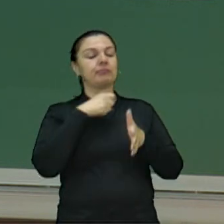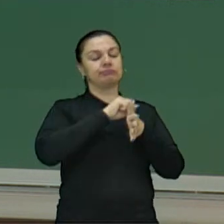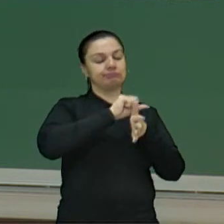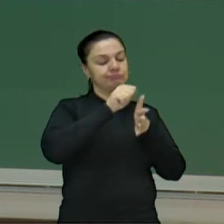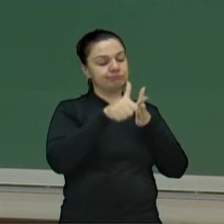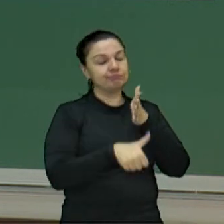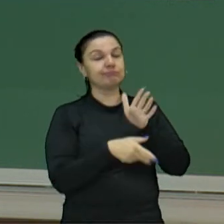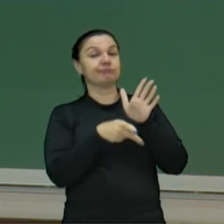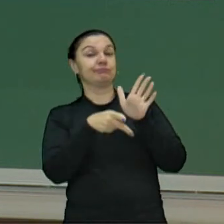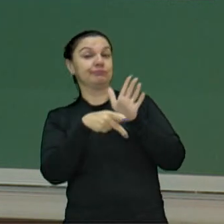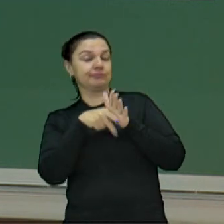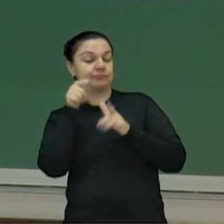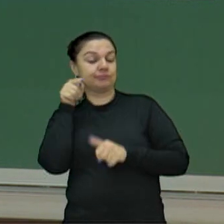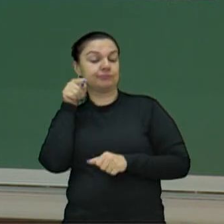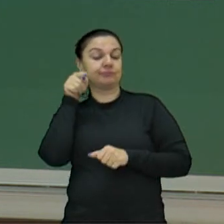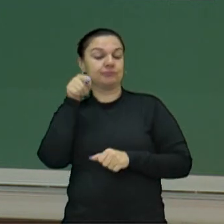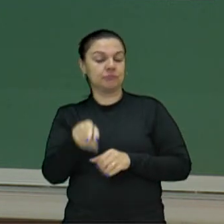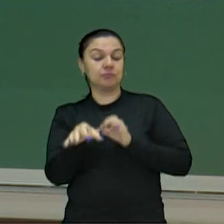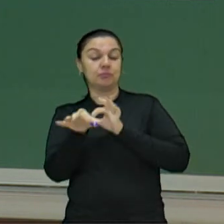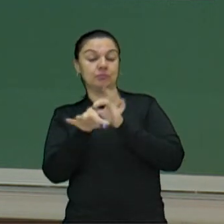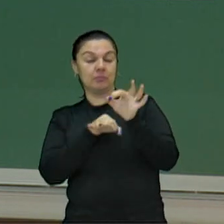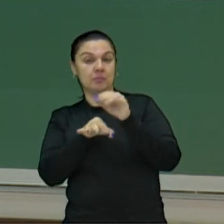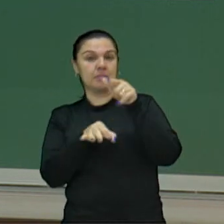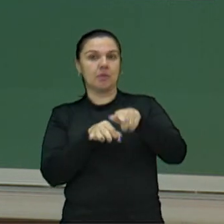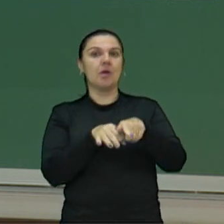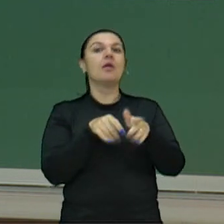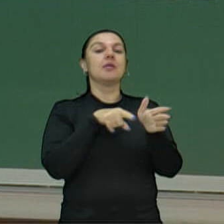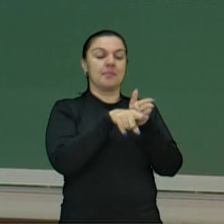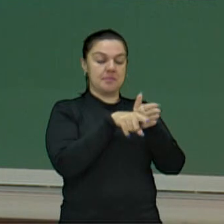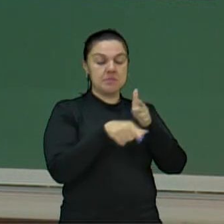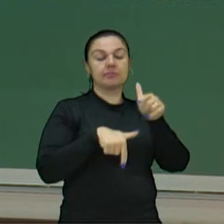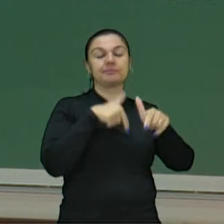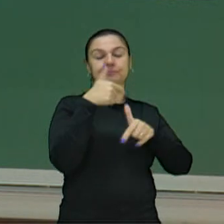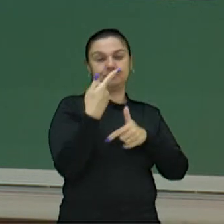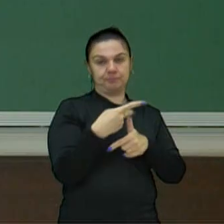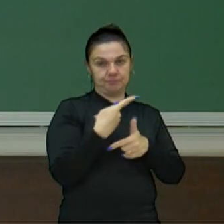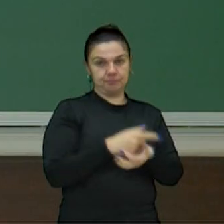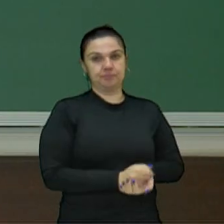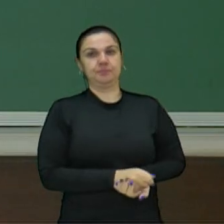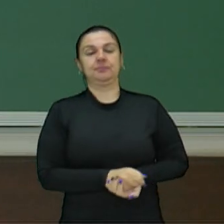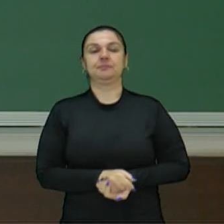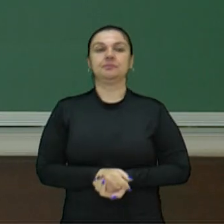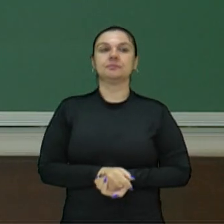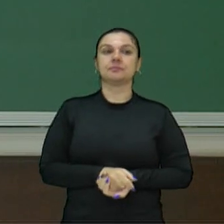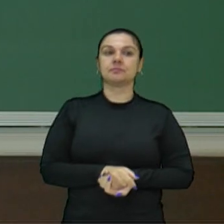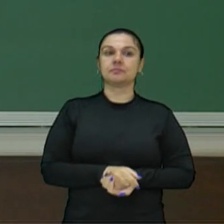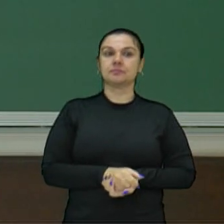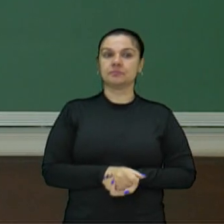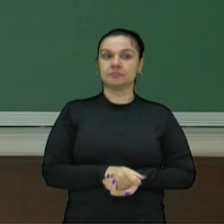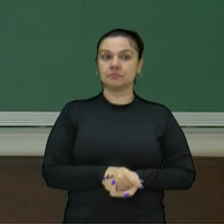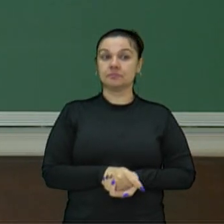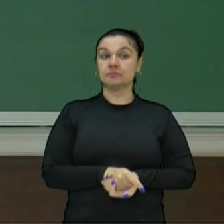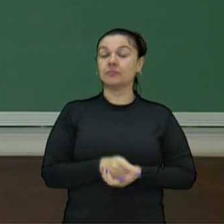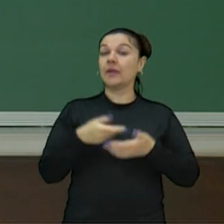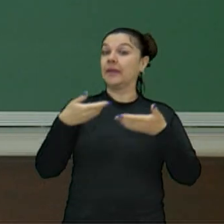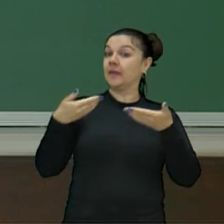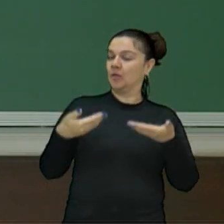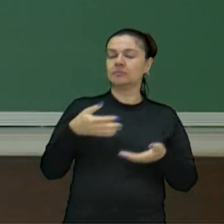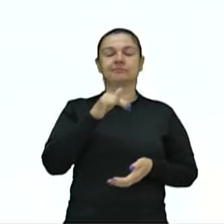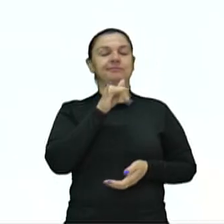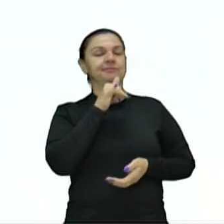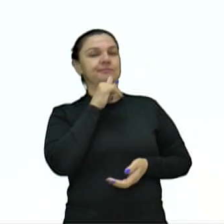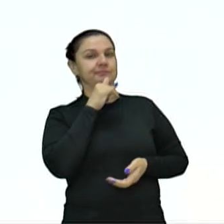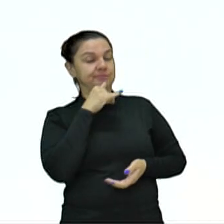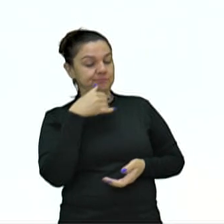aspectos do estruturalismo na obra do Michel Foucault. Como, por exemplo,